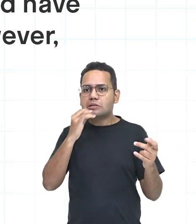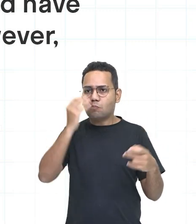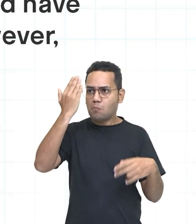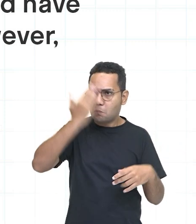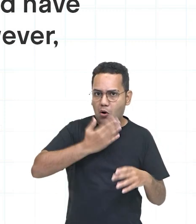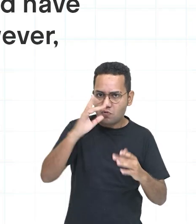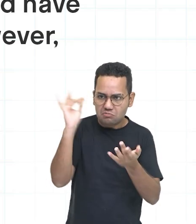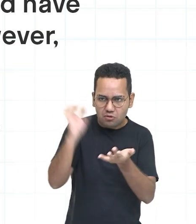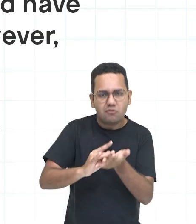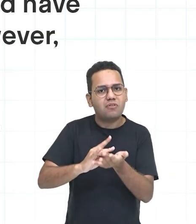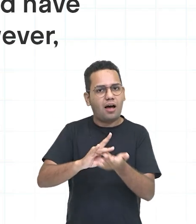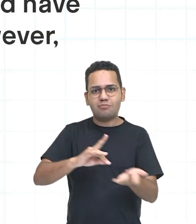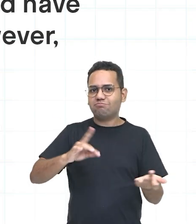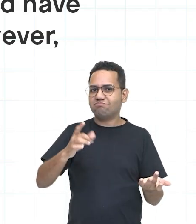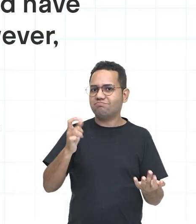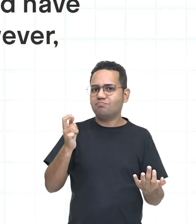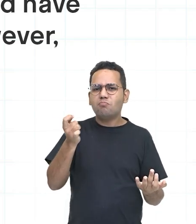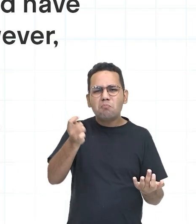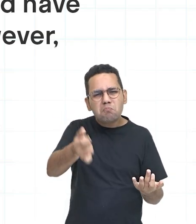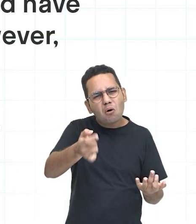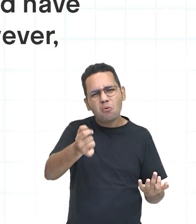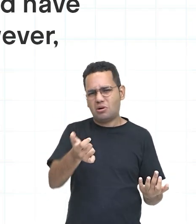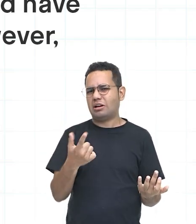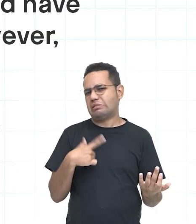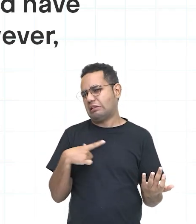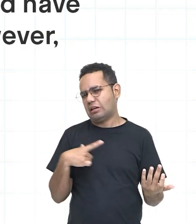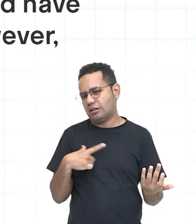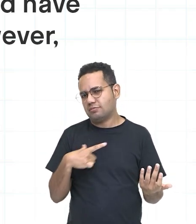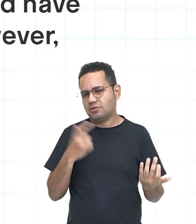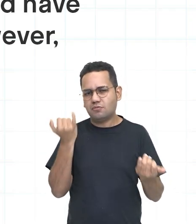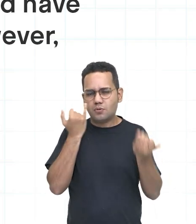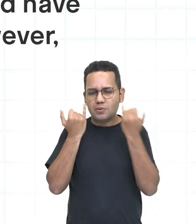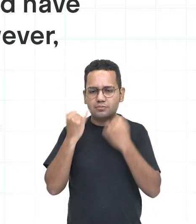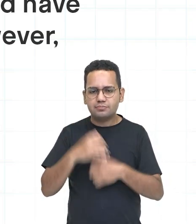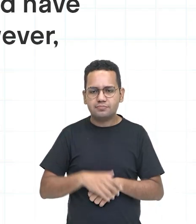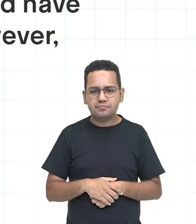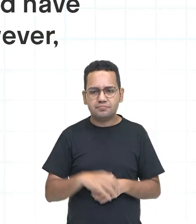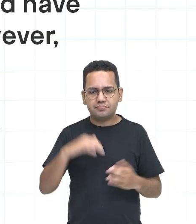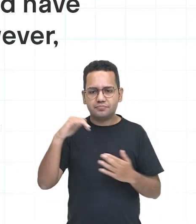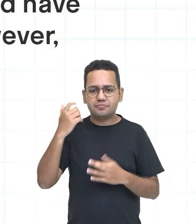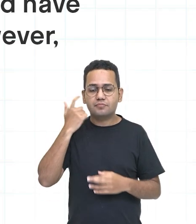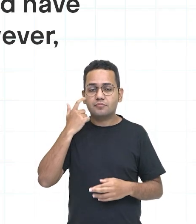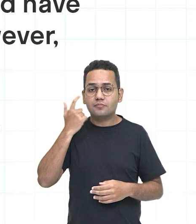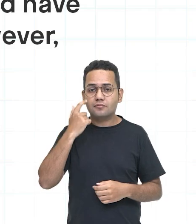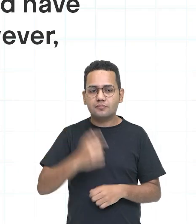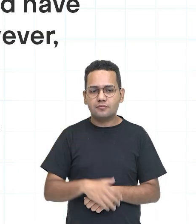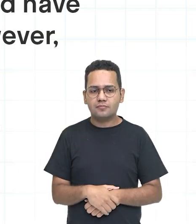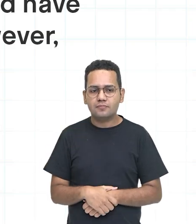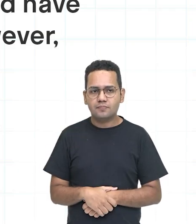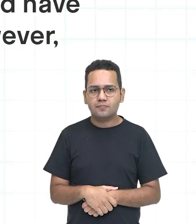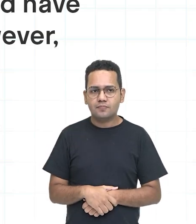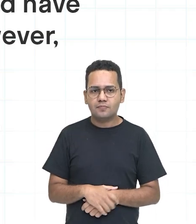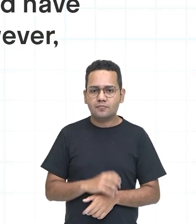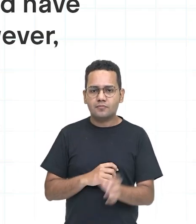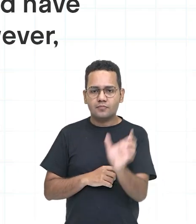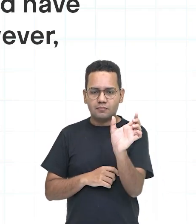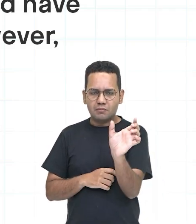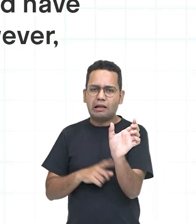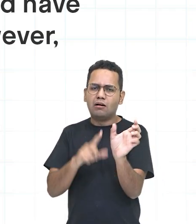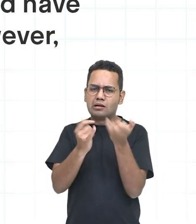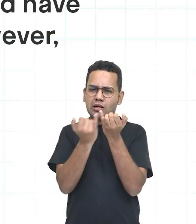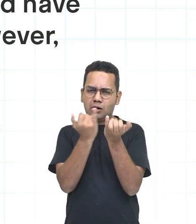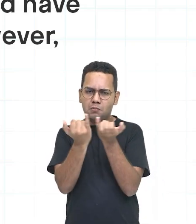muito. Utilizando então as estratégias de leitura, vamos lá. Primeira palavrinha que nós temos que prestar atenção, a